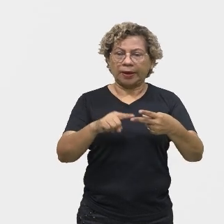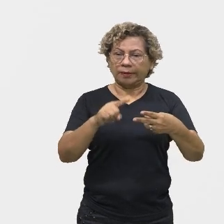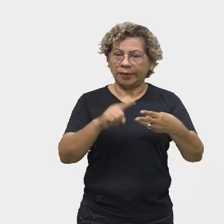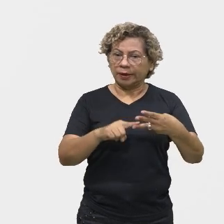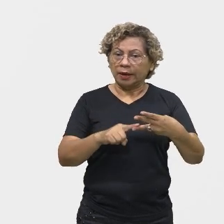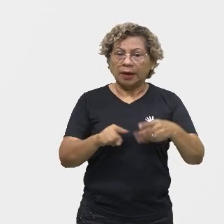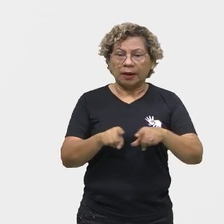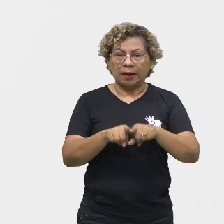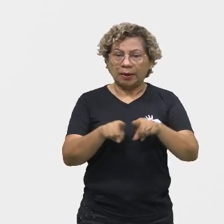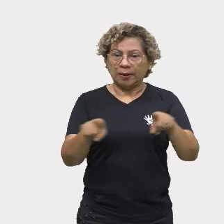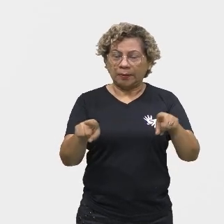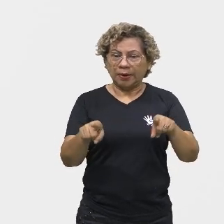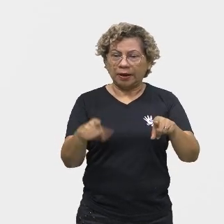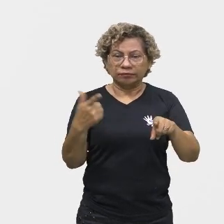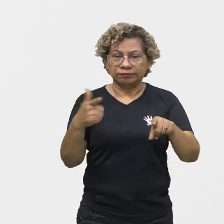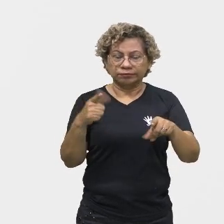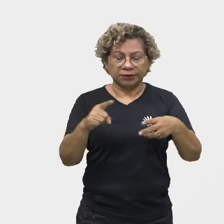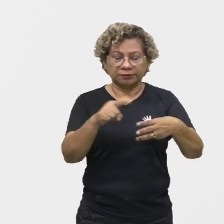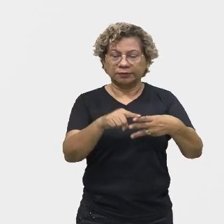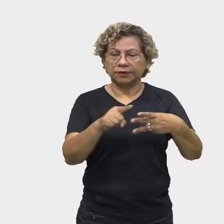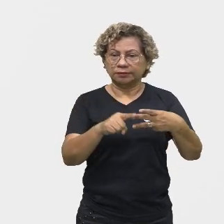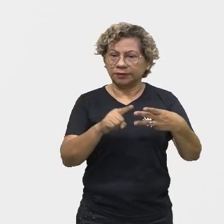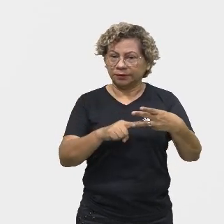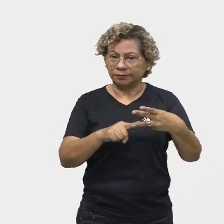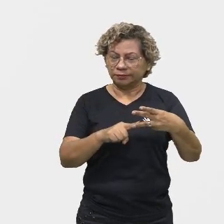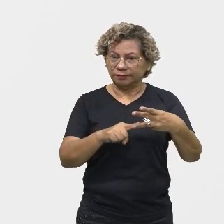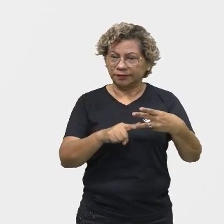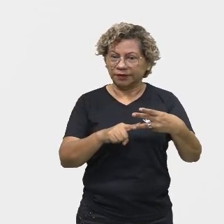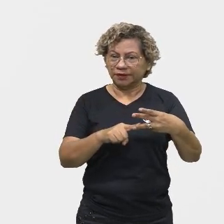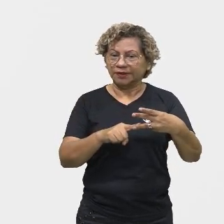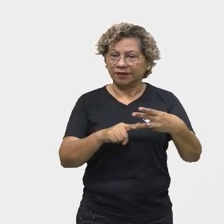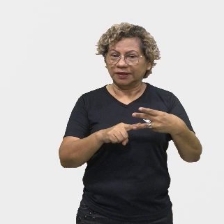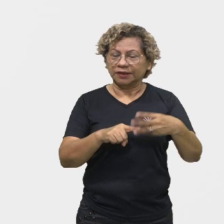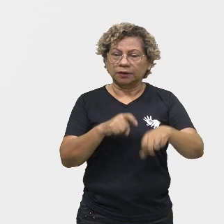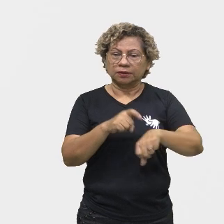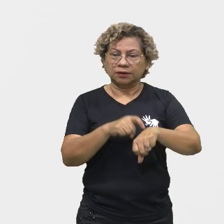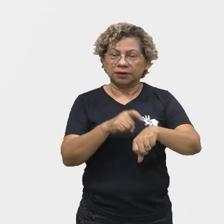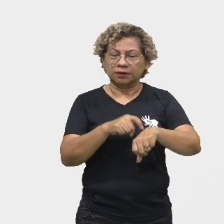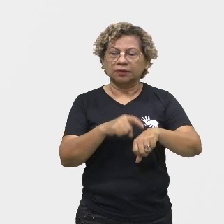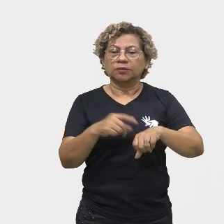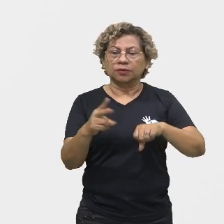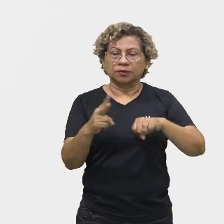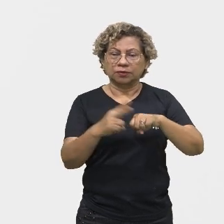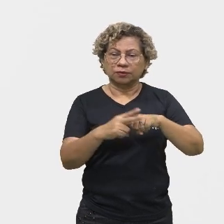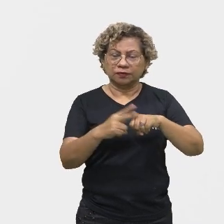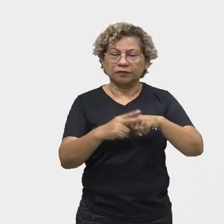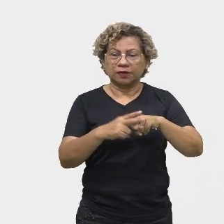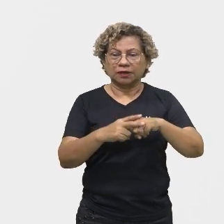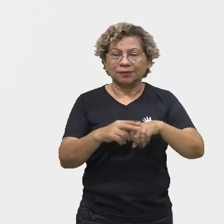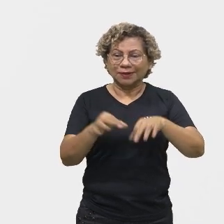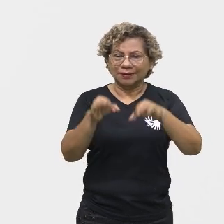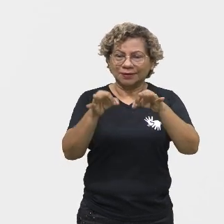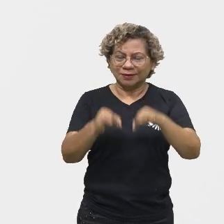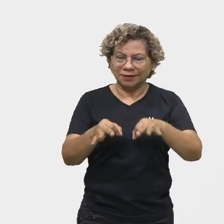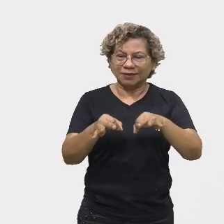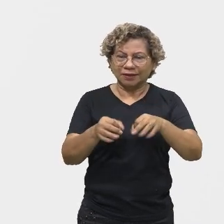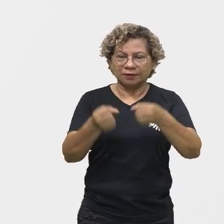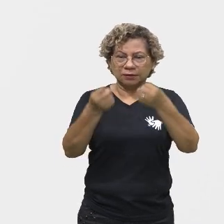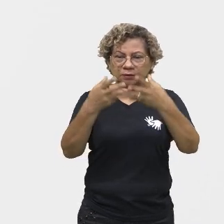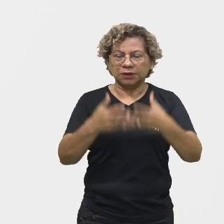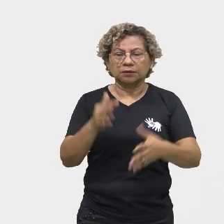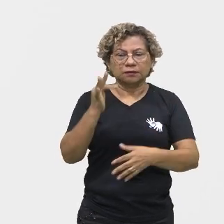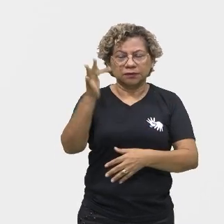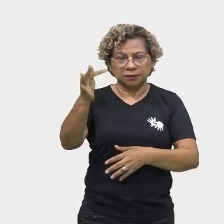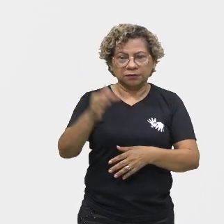é o caso das três alternativas que apresentam esses tempos verbais. Assim, a única opção que expressa o futuro é